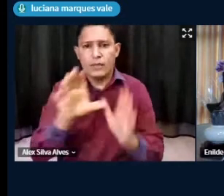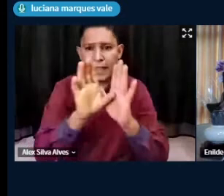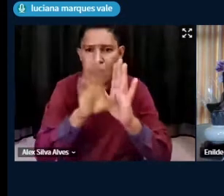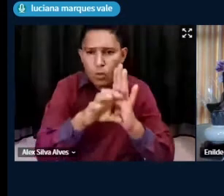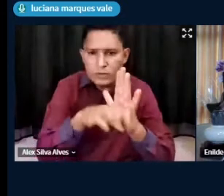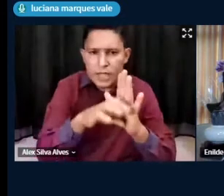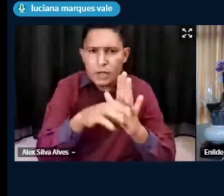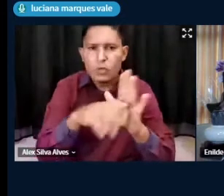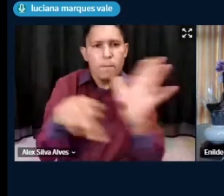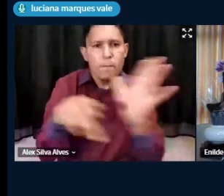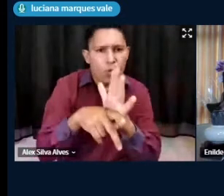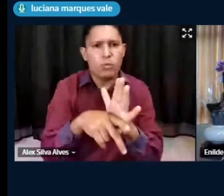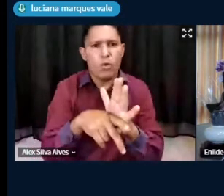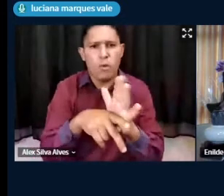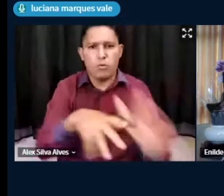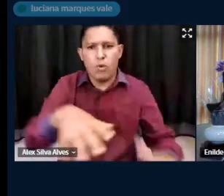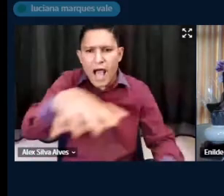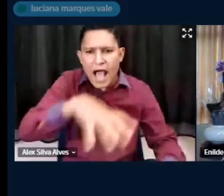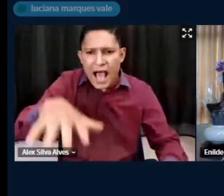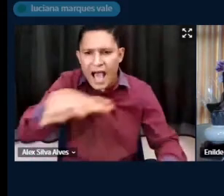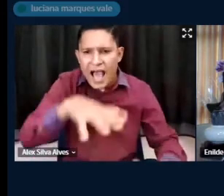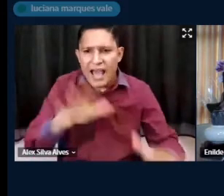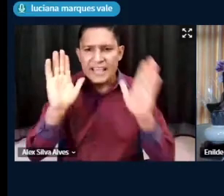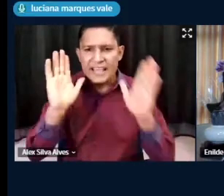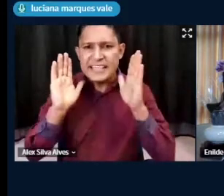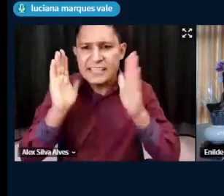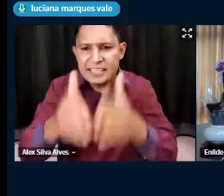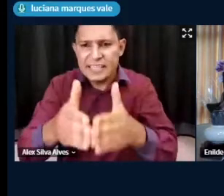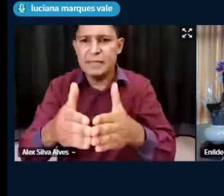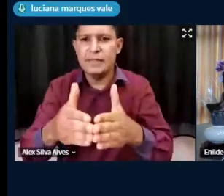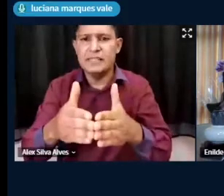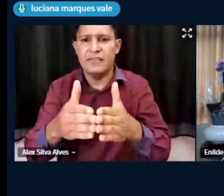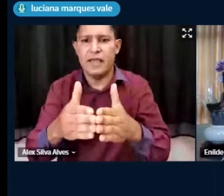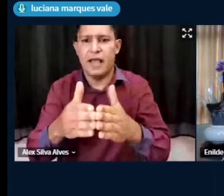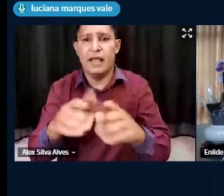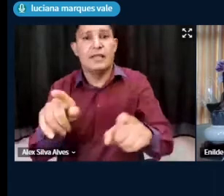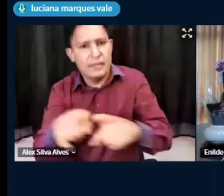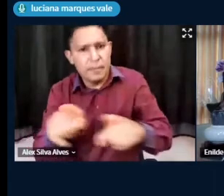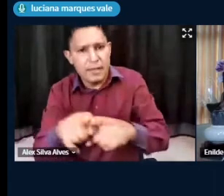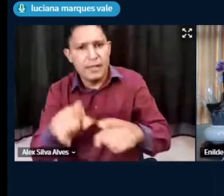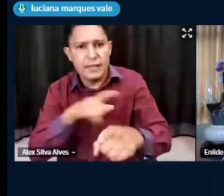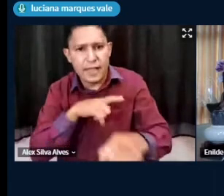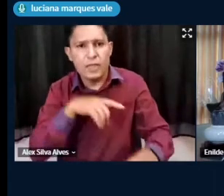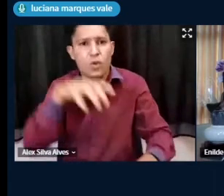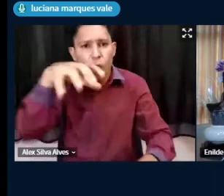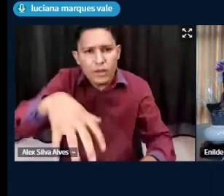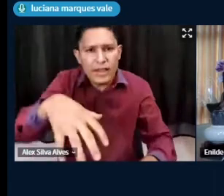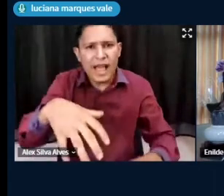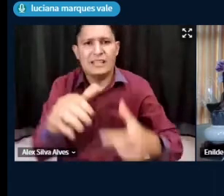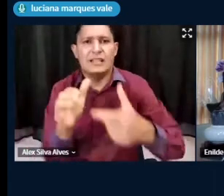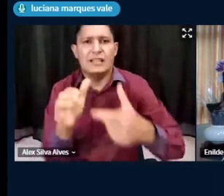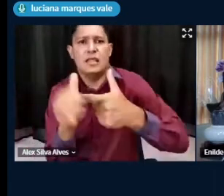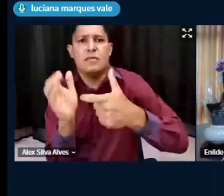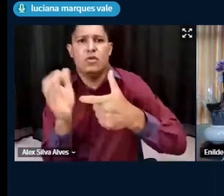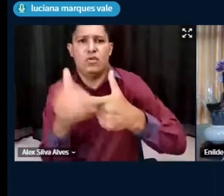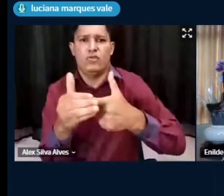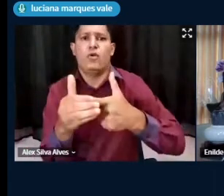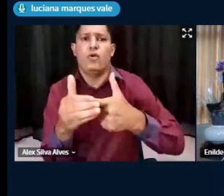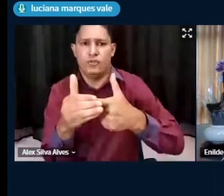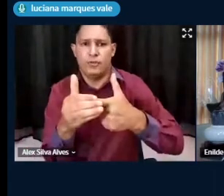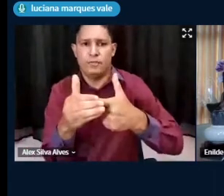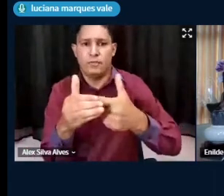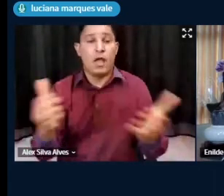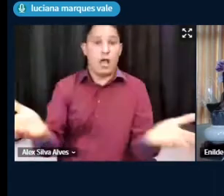sintagma, símbolo ou fórmulas que designam os conceitos da área do